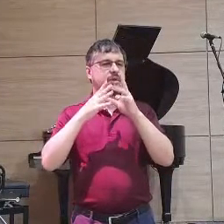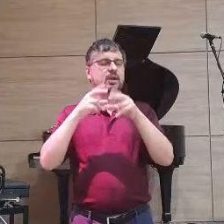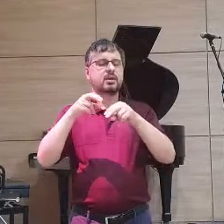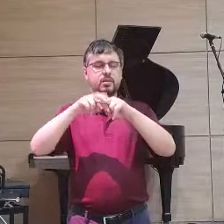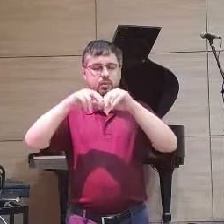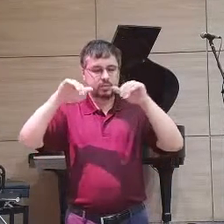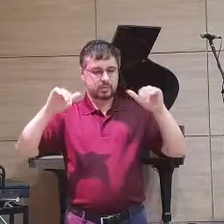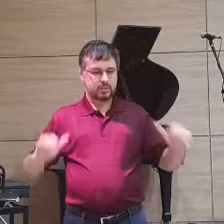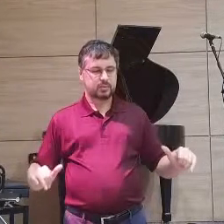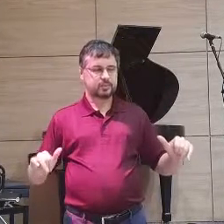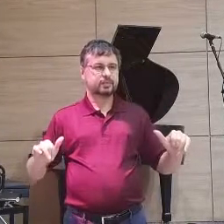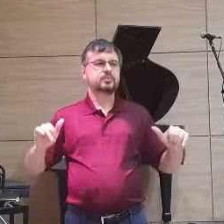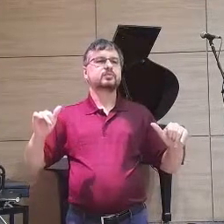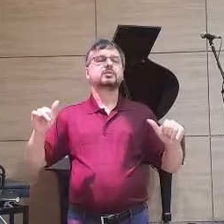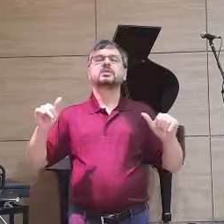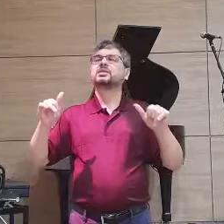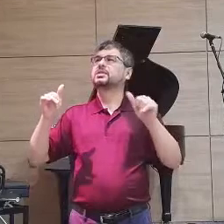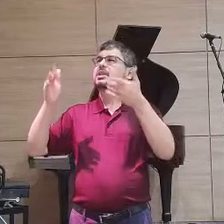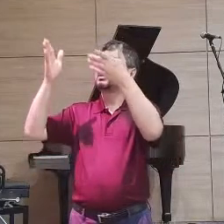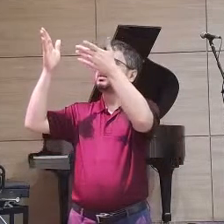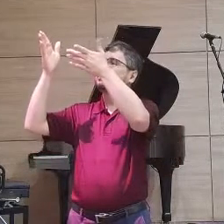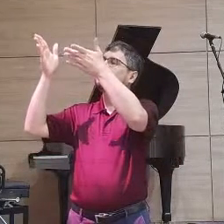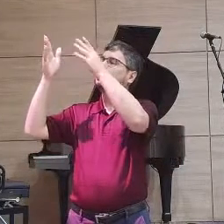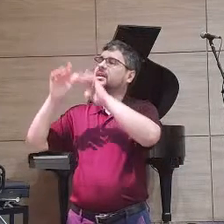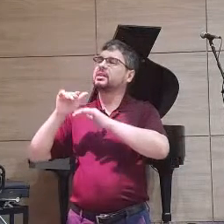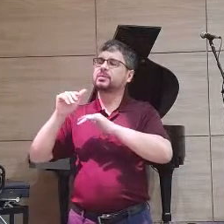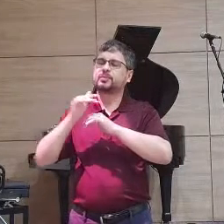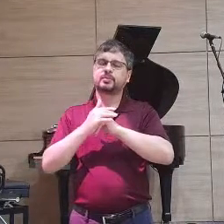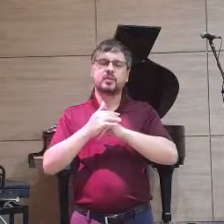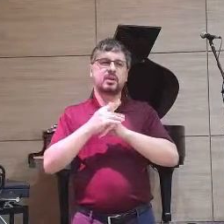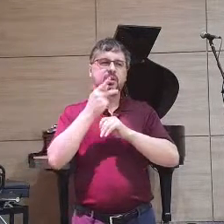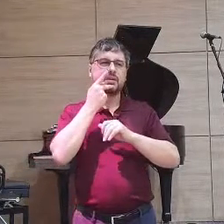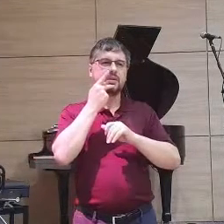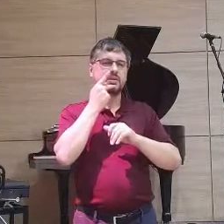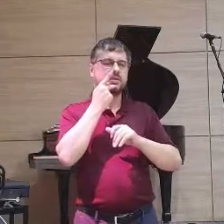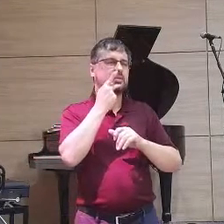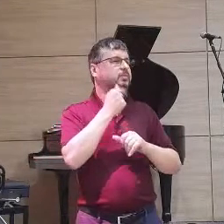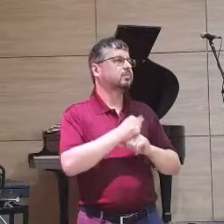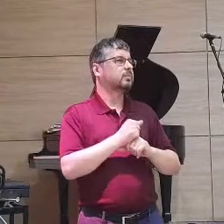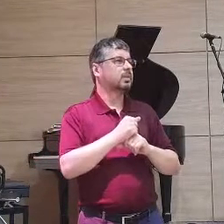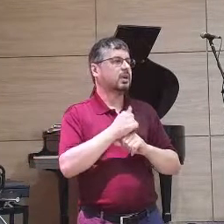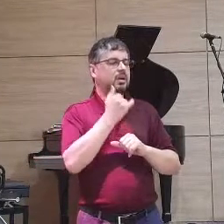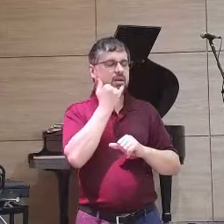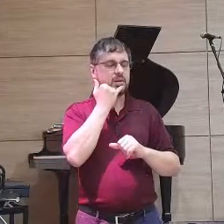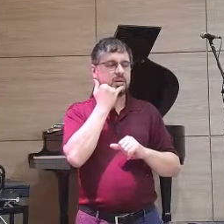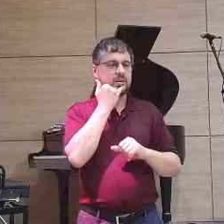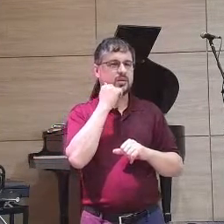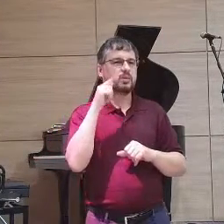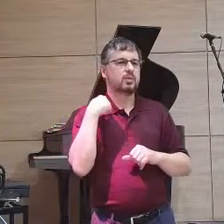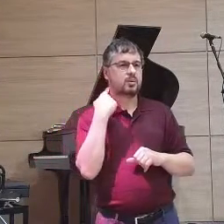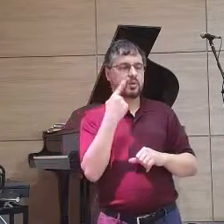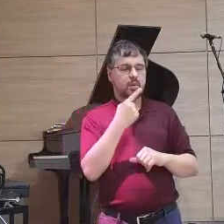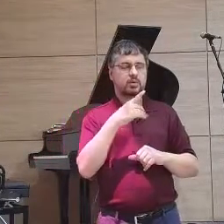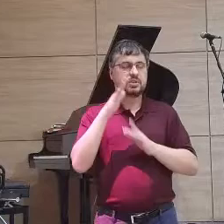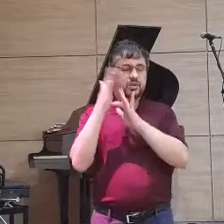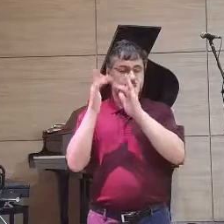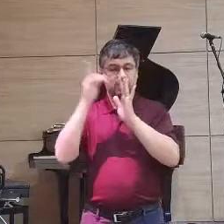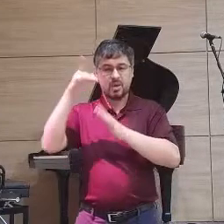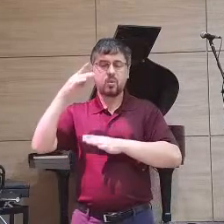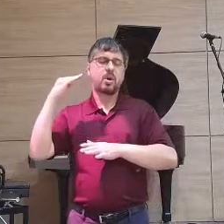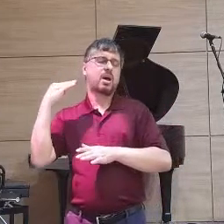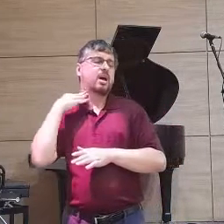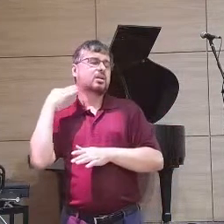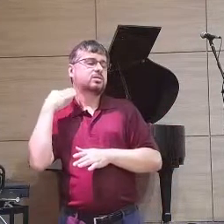Capítulo 2 de primeira João Versículo um vai dizer que ele é o advogado do Pai olha o nosso advogado junto ao pai